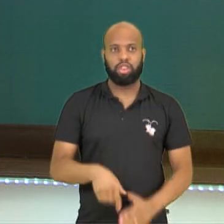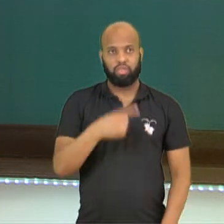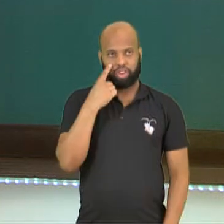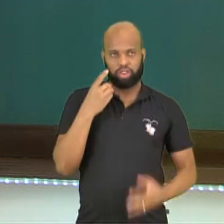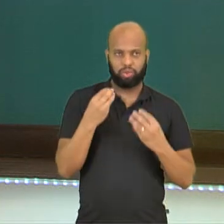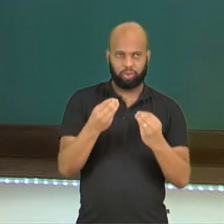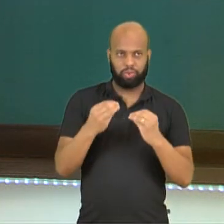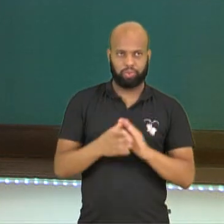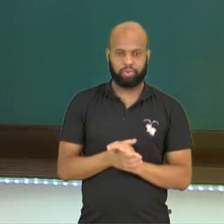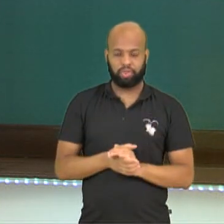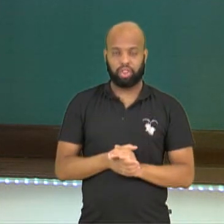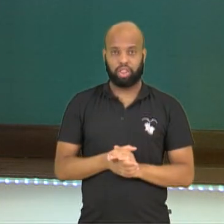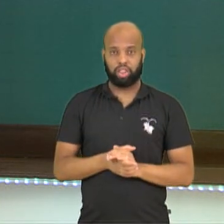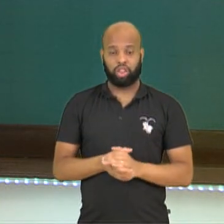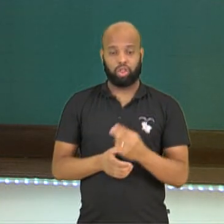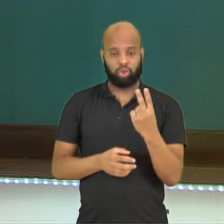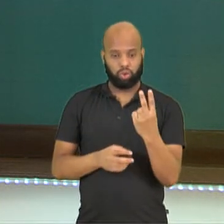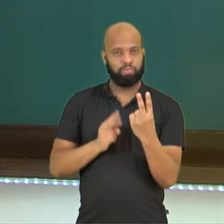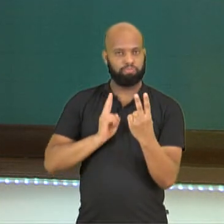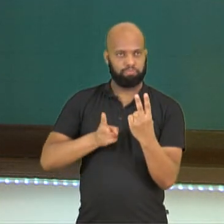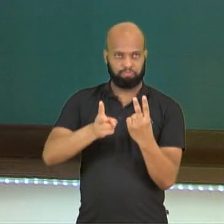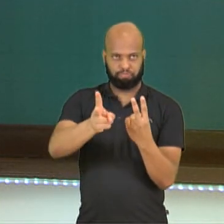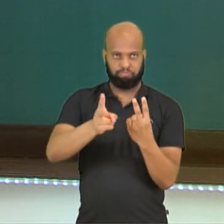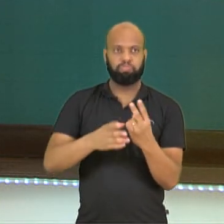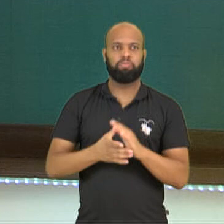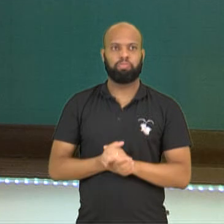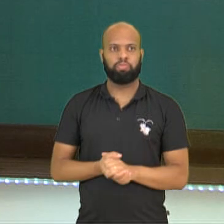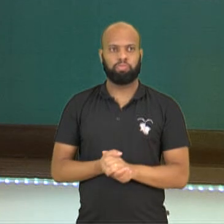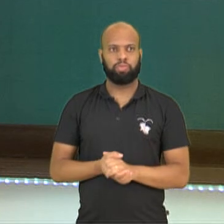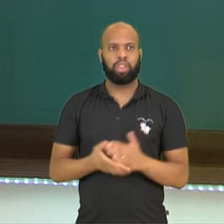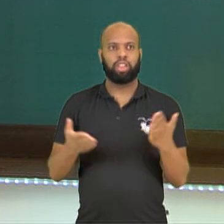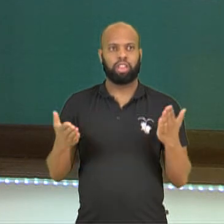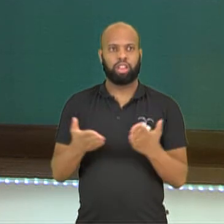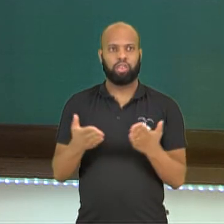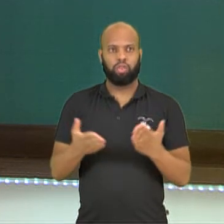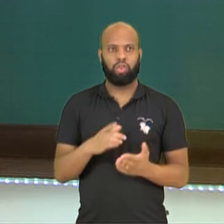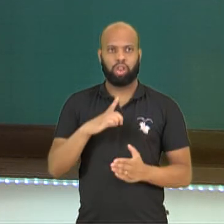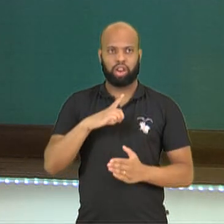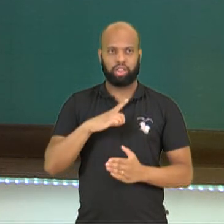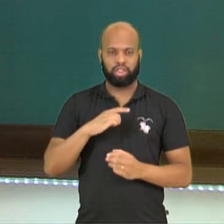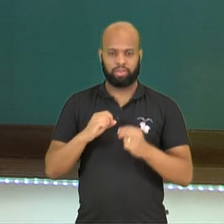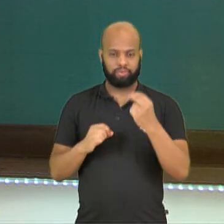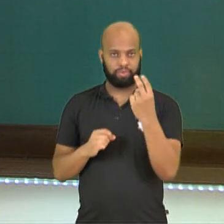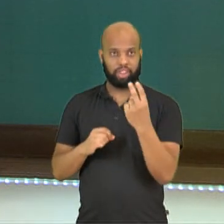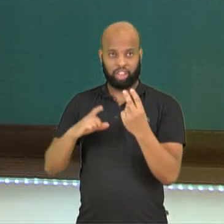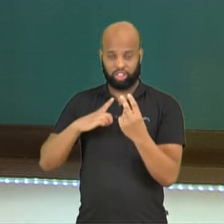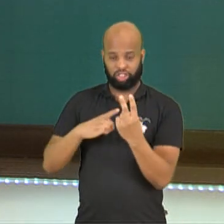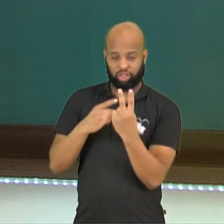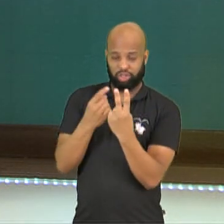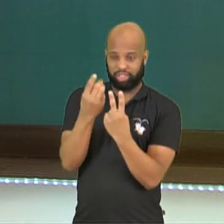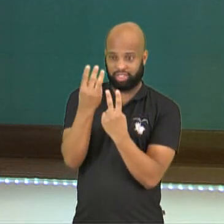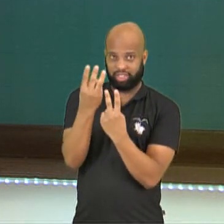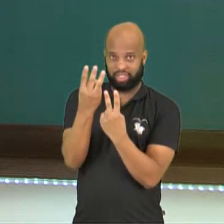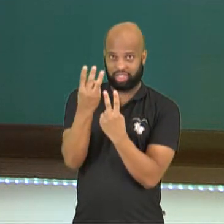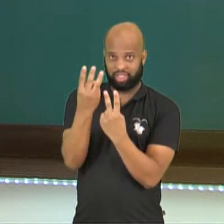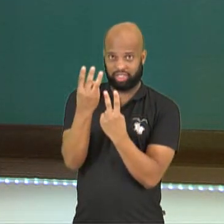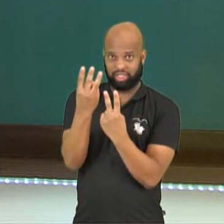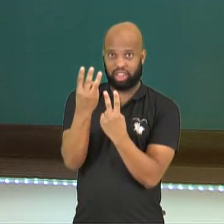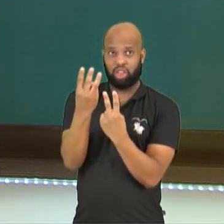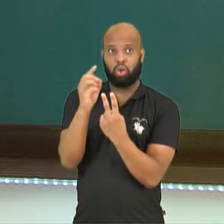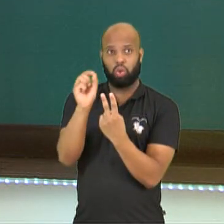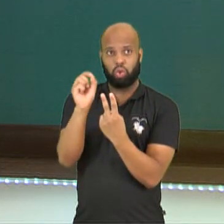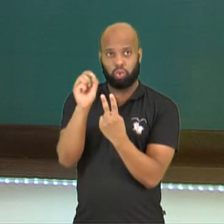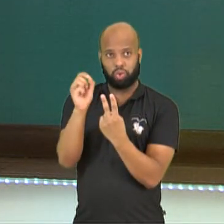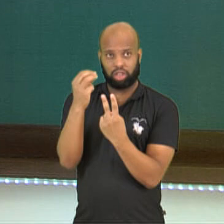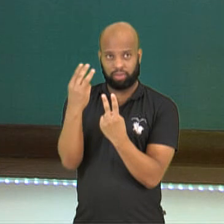é que vai ficar. A base é a mesma. O expoente daqui vira o numerador e a